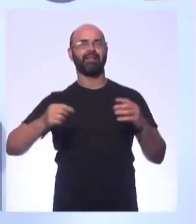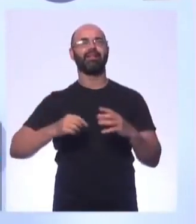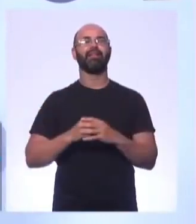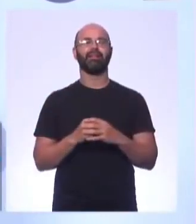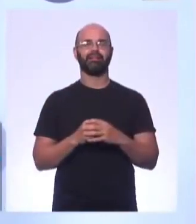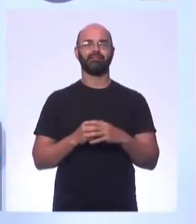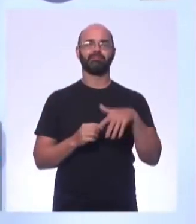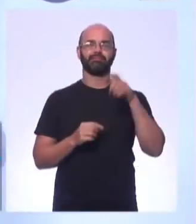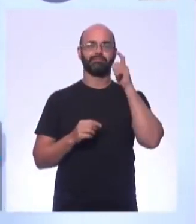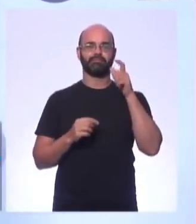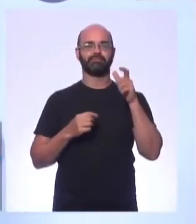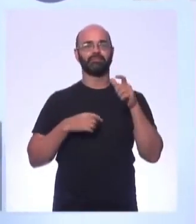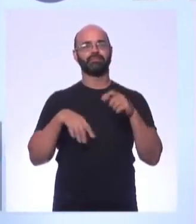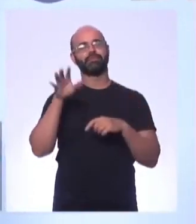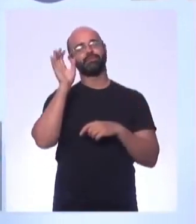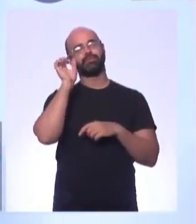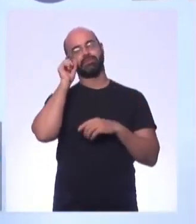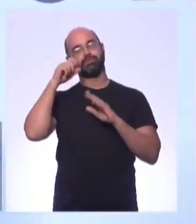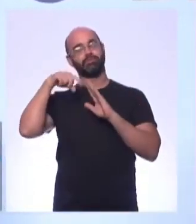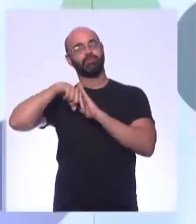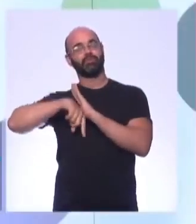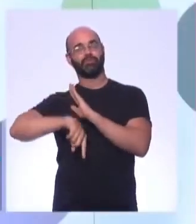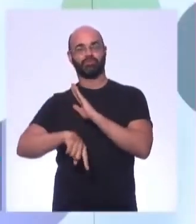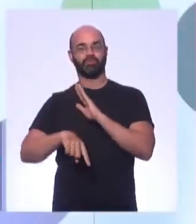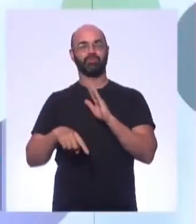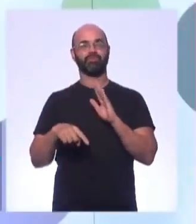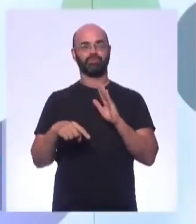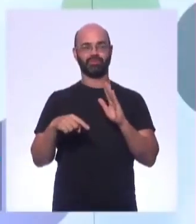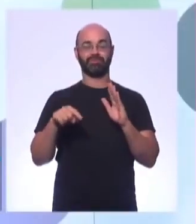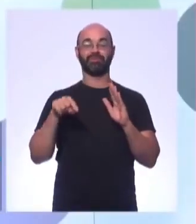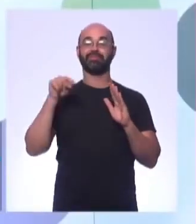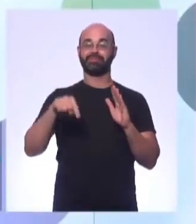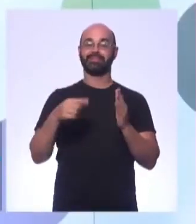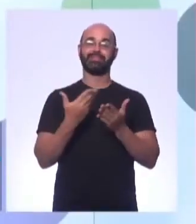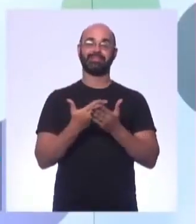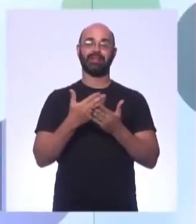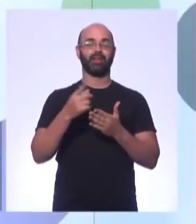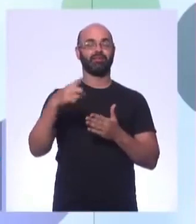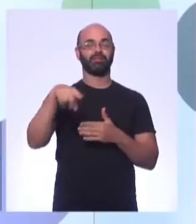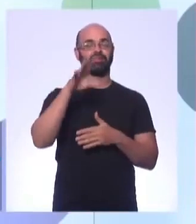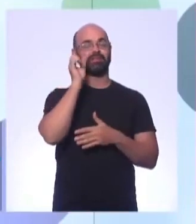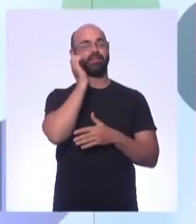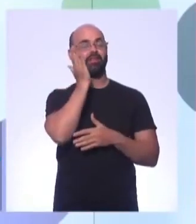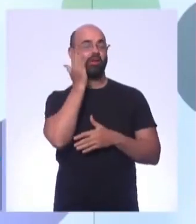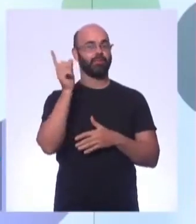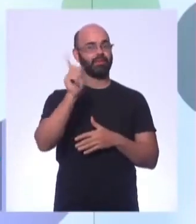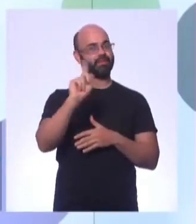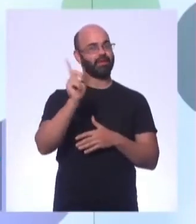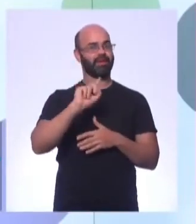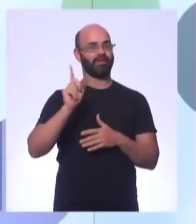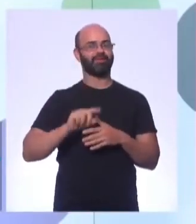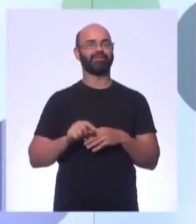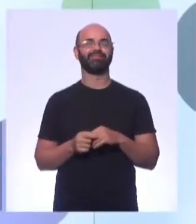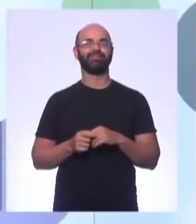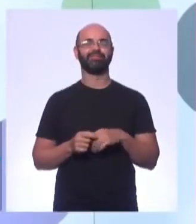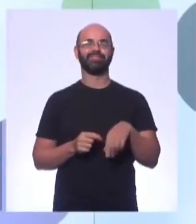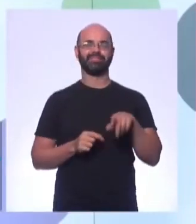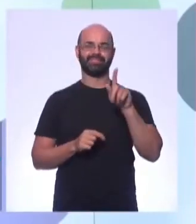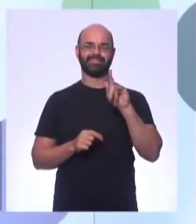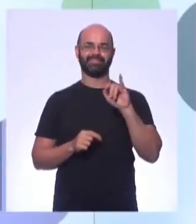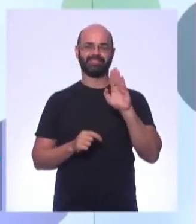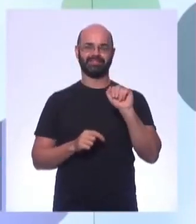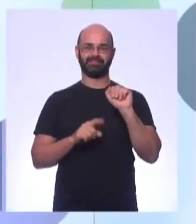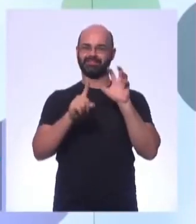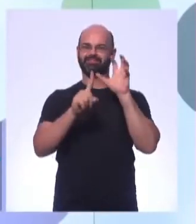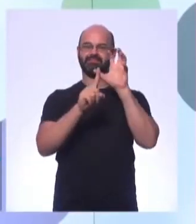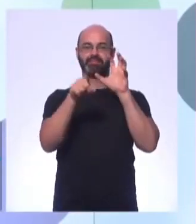né? em sono profundo. Né? Não durmam nas nossas aulas, estudantes. Isso. O Giba tá induzindo aqui ao sono, mas não é